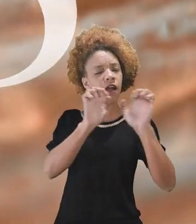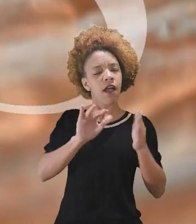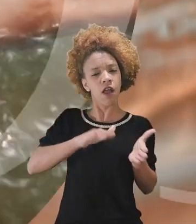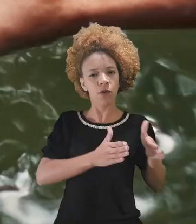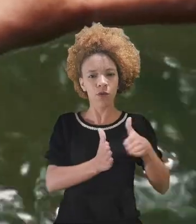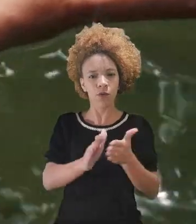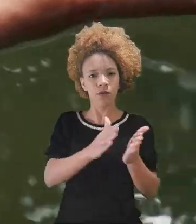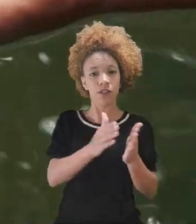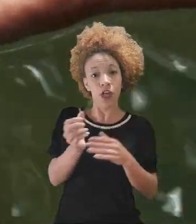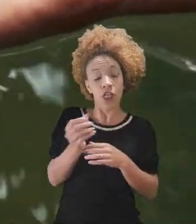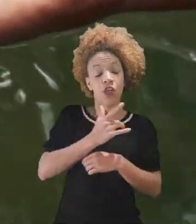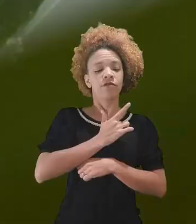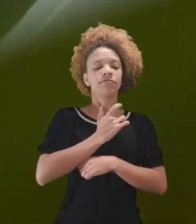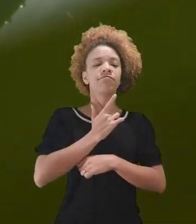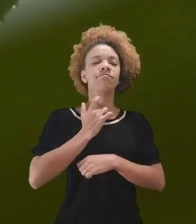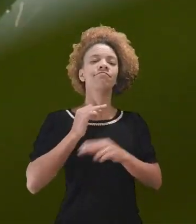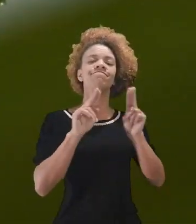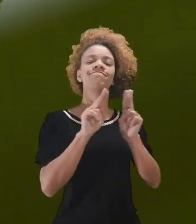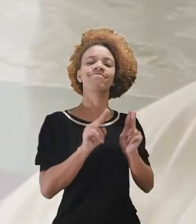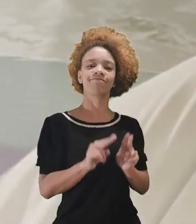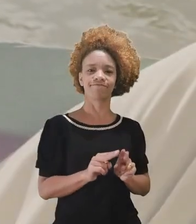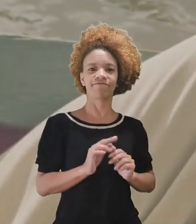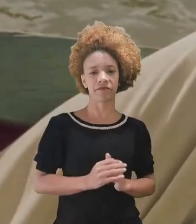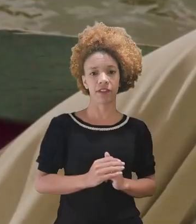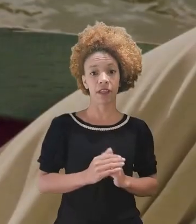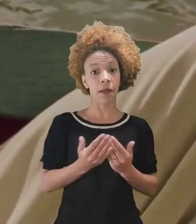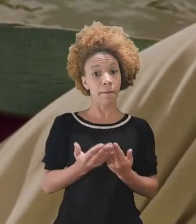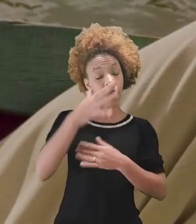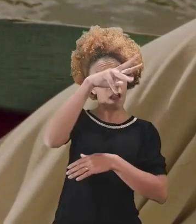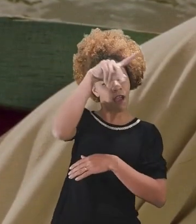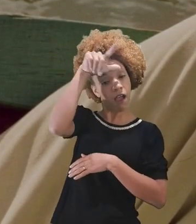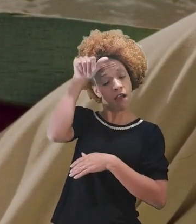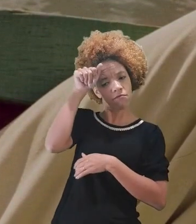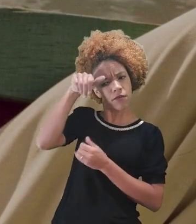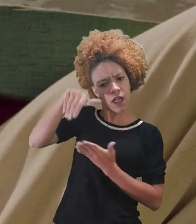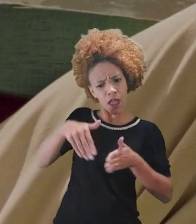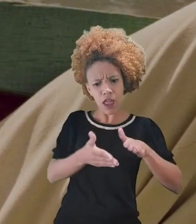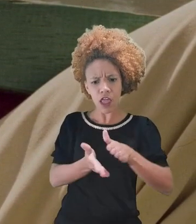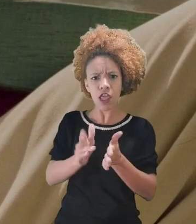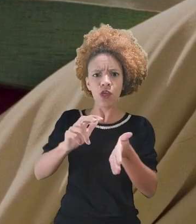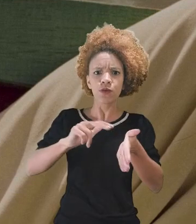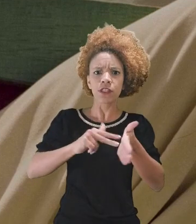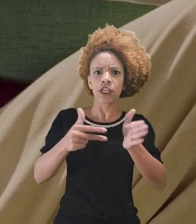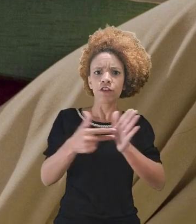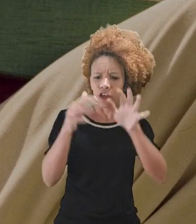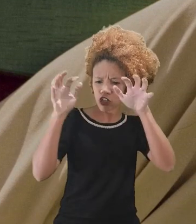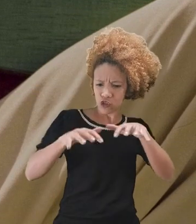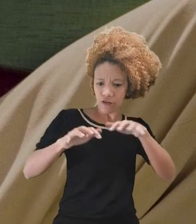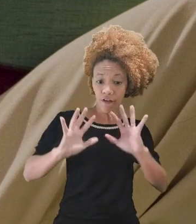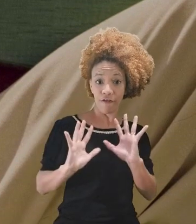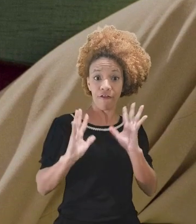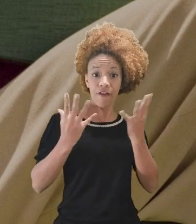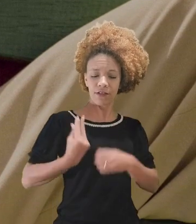Rios, as novas Del Colônias da Natura. Para a Amazônia, rio é chuva, é festa, é